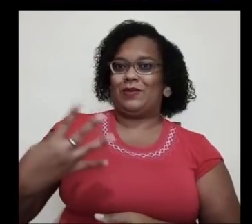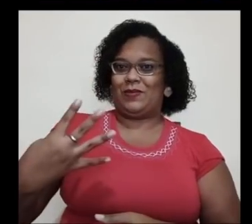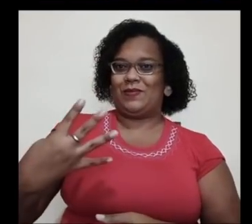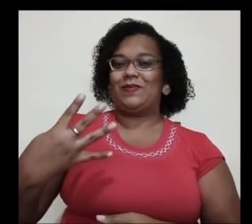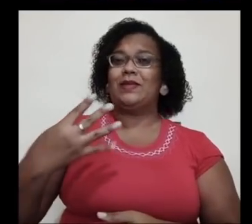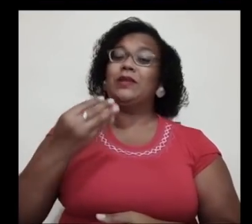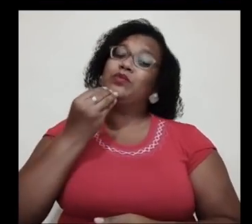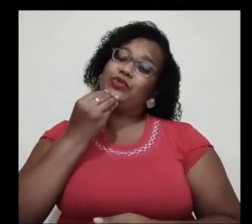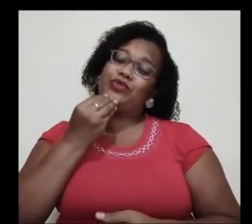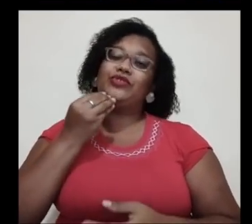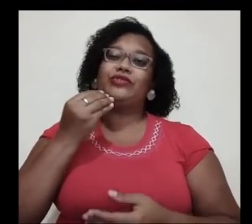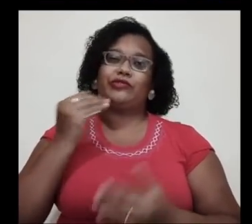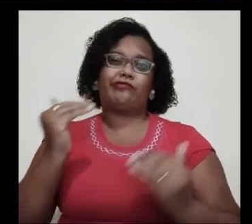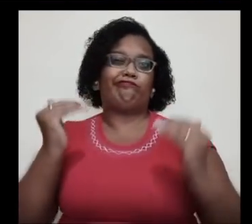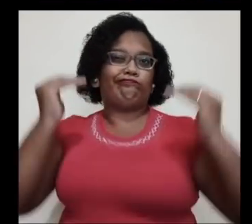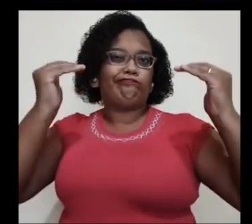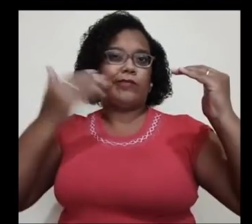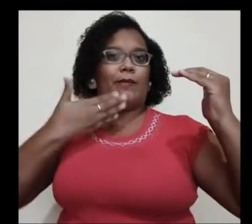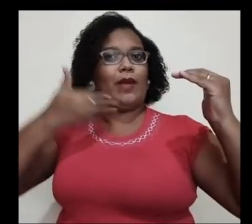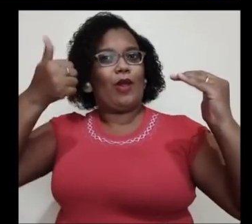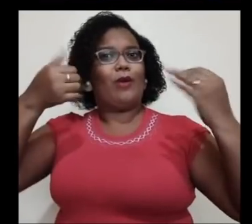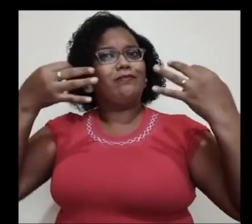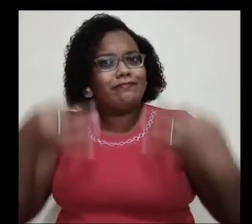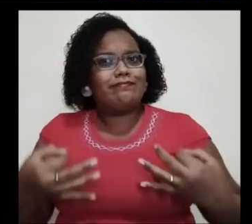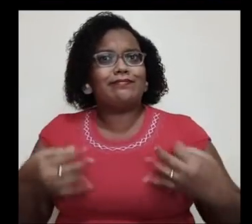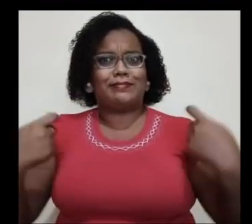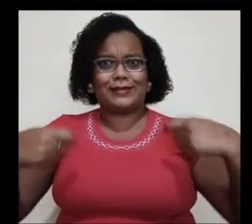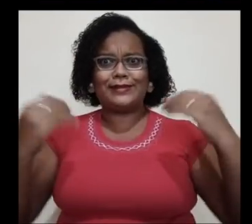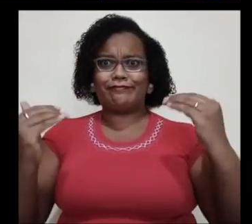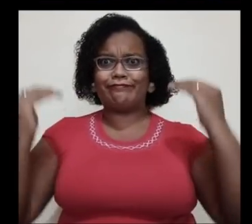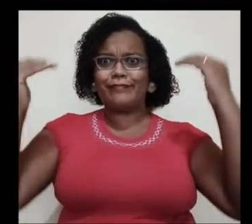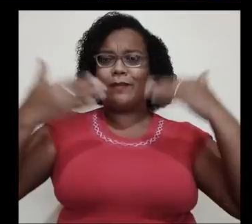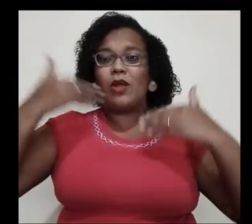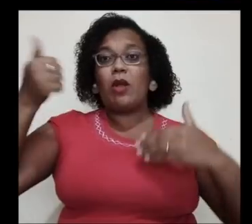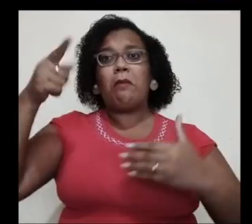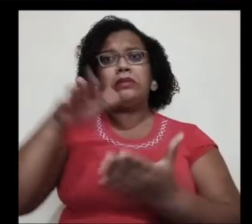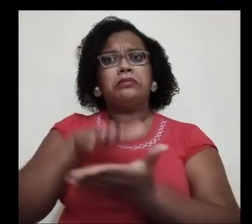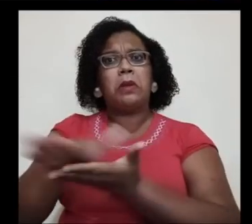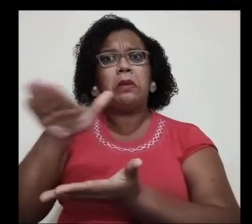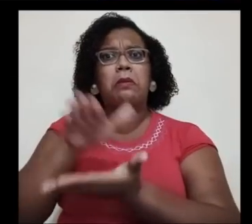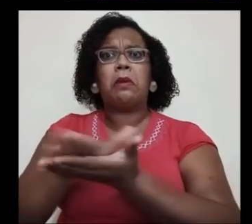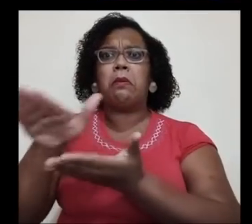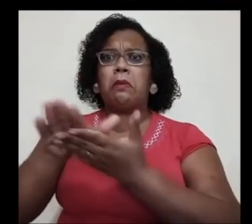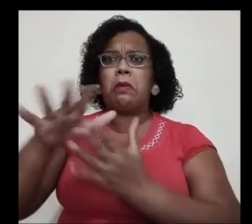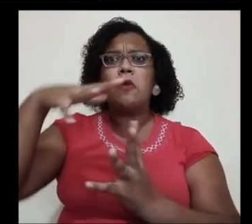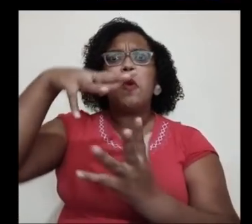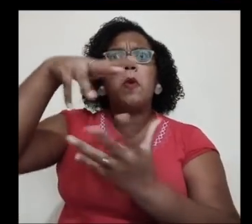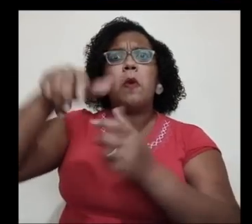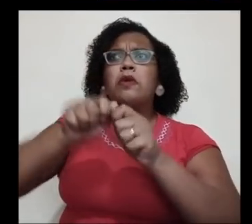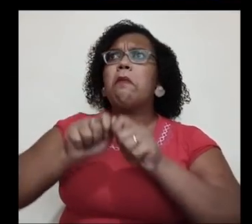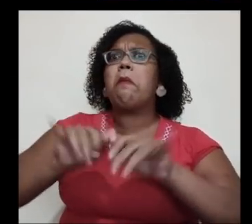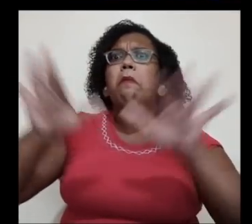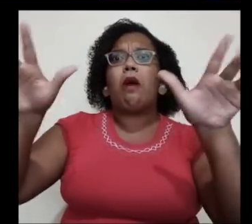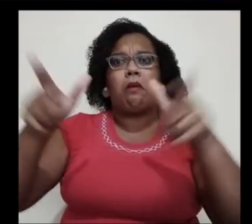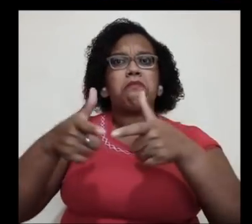deveria estar. Mas em termos de publicações internacionais, a gente aumentou muito a nossa produção, inclusive em relação à média mundial,